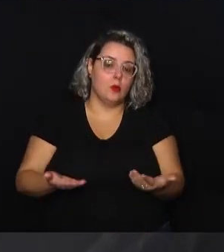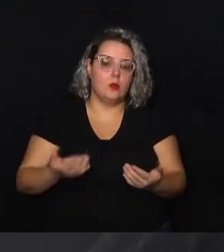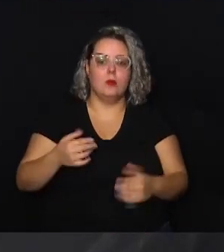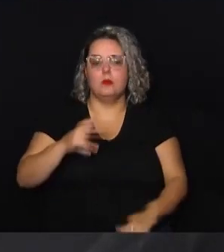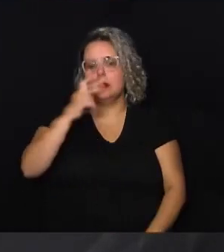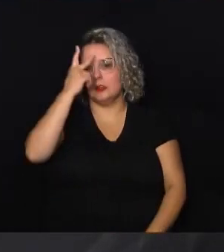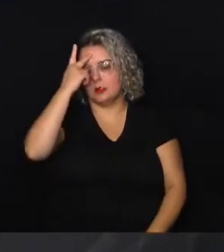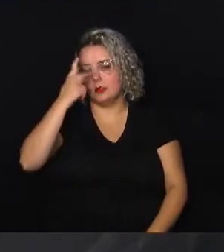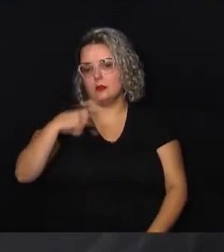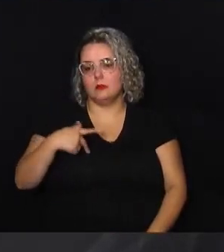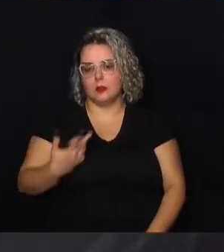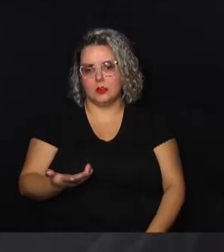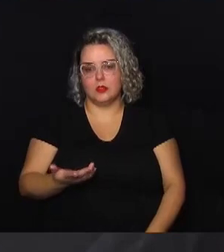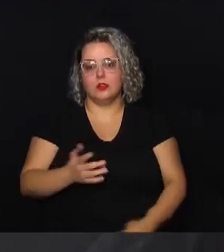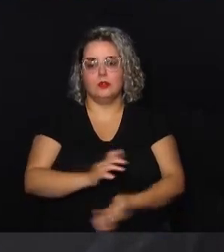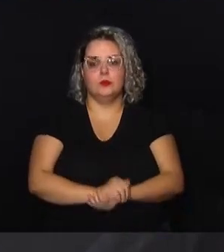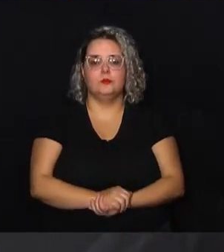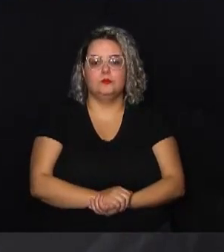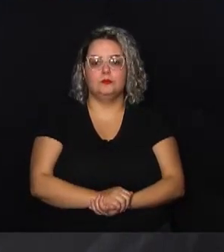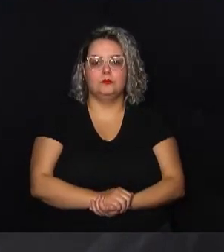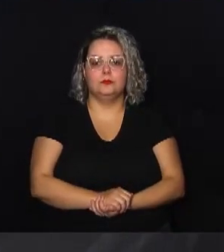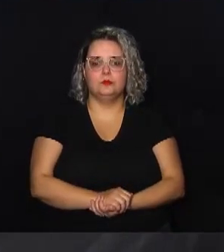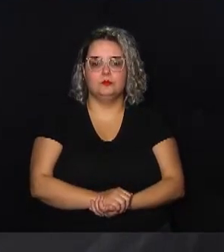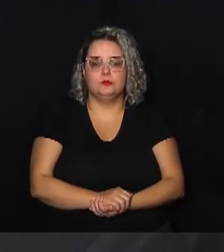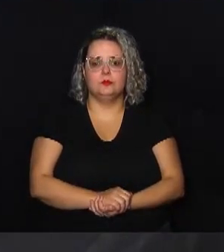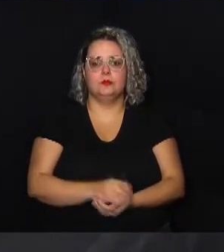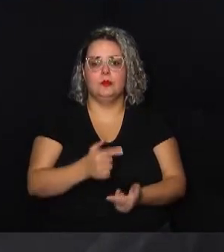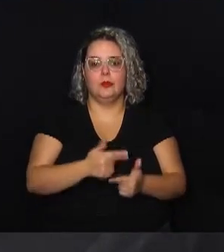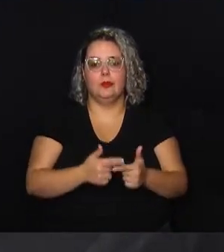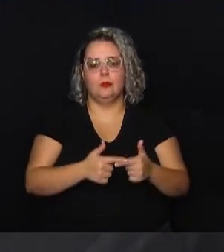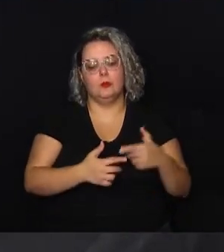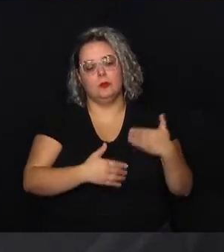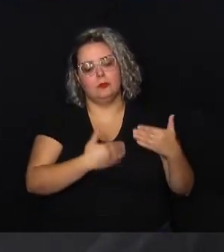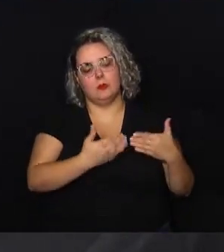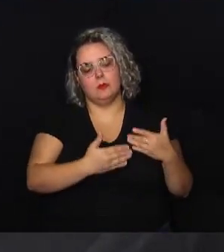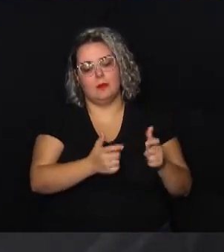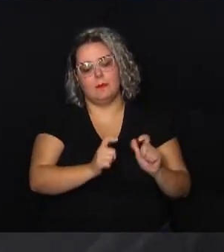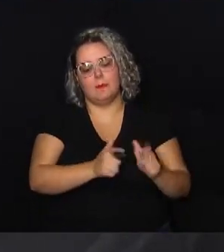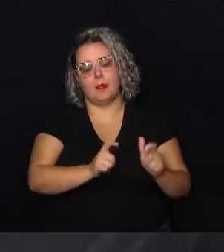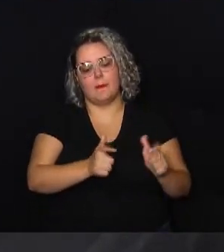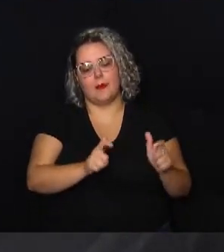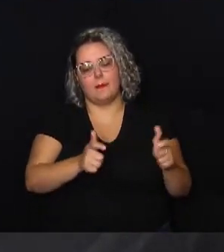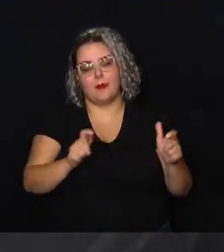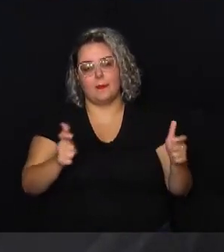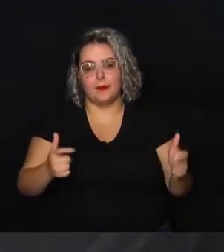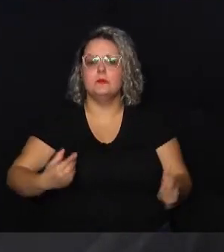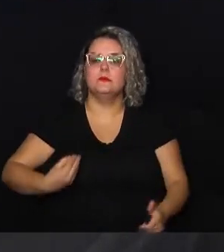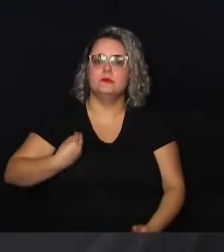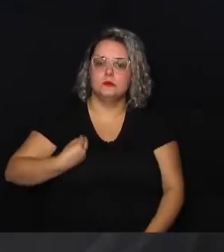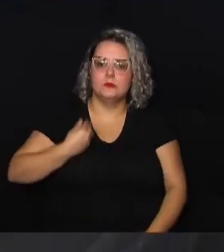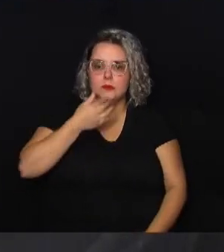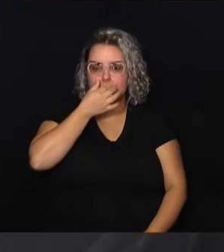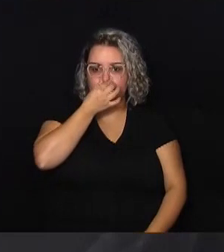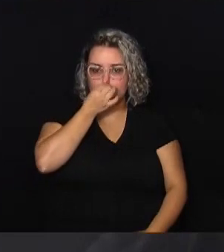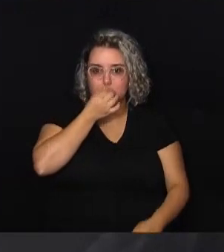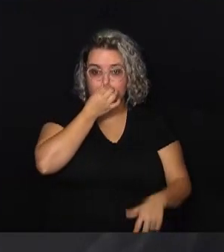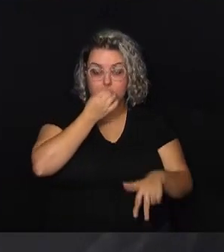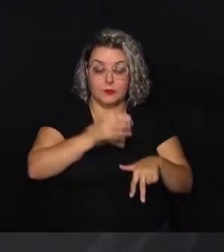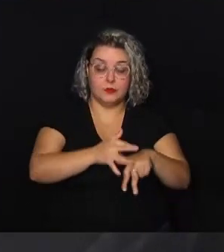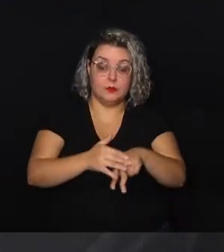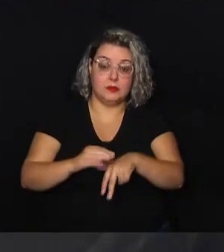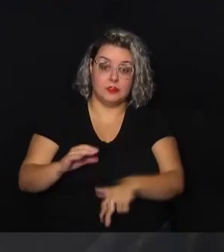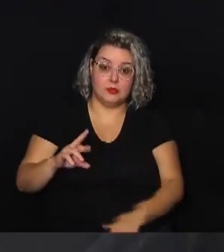própria bola de neve, né, que a gente acabou vivenciando aí desses nossos pacientes crônicos que tiveram o